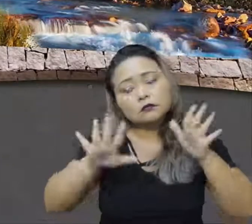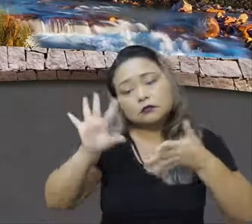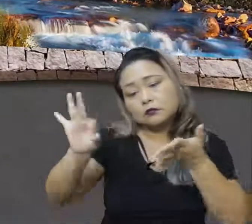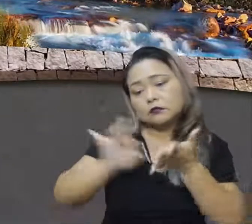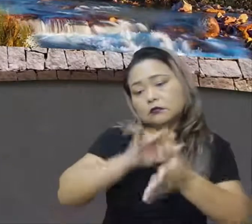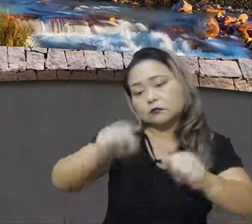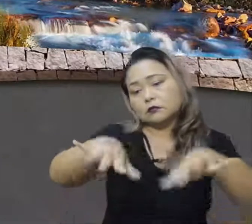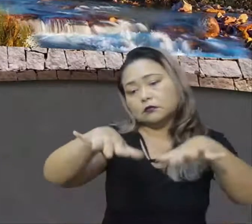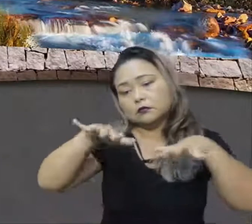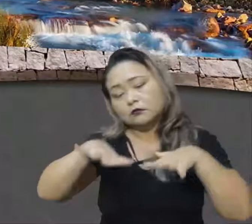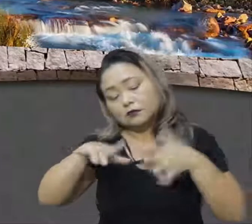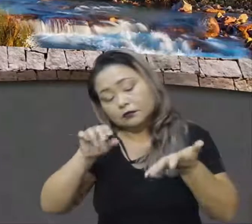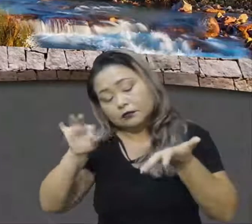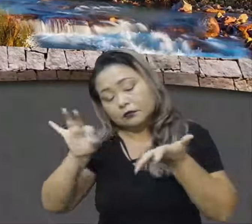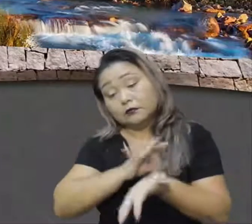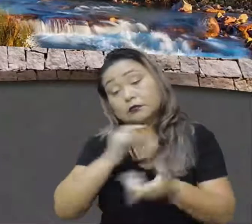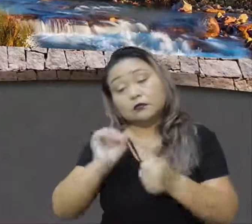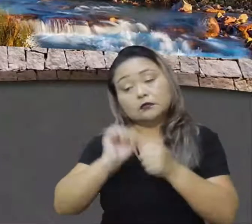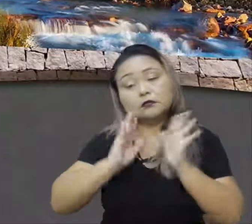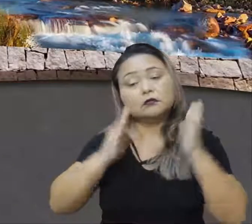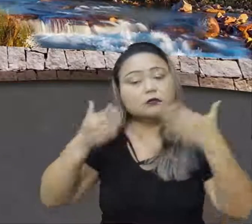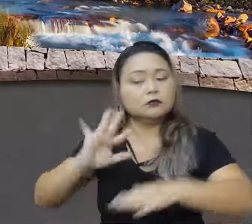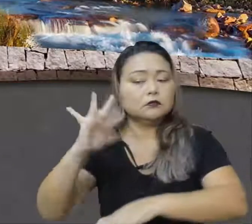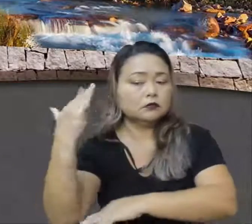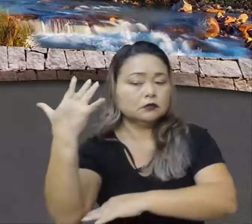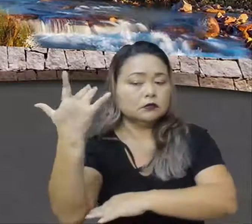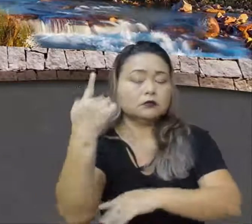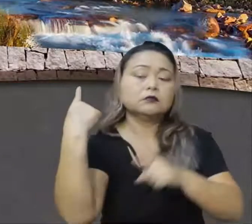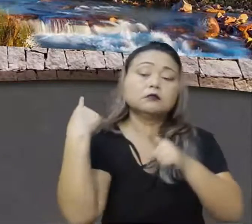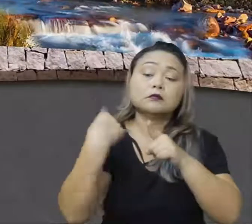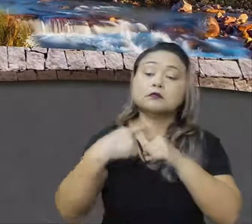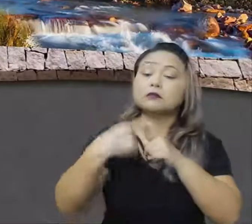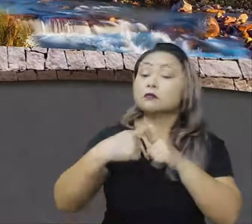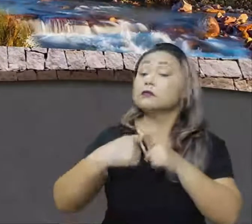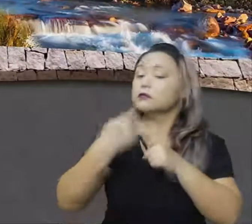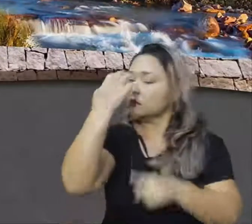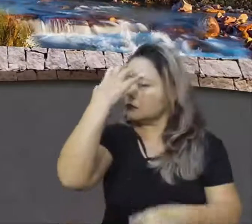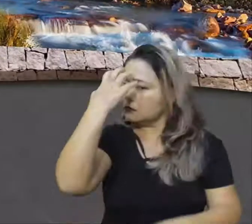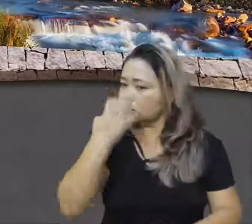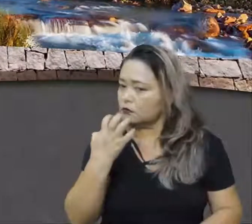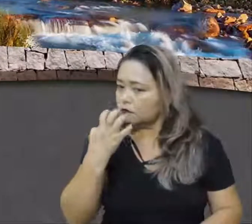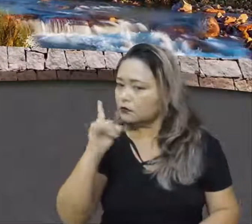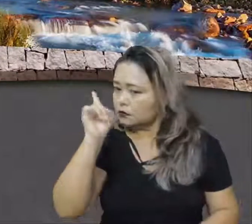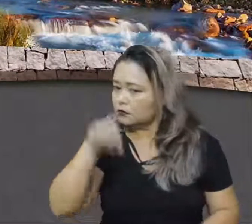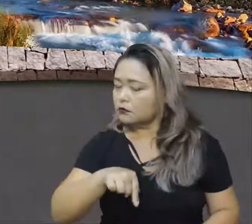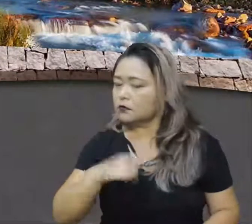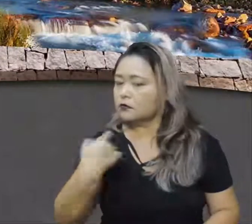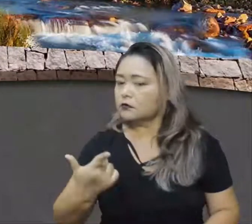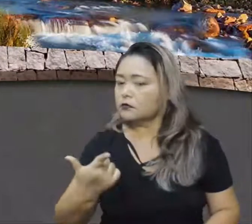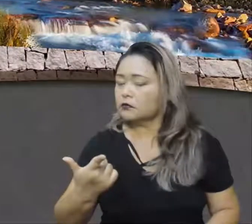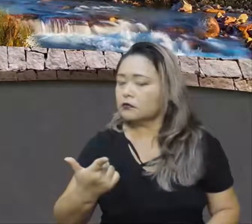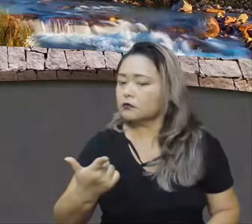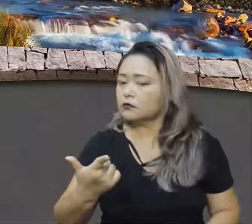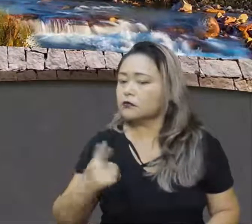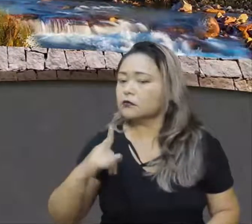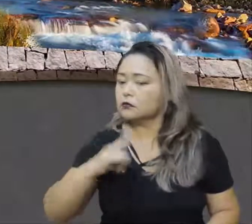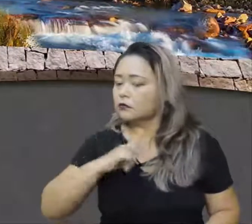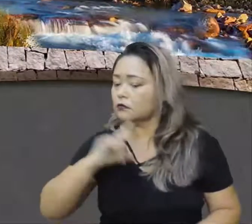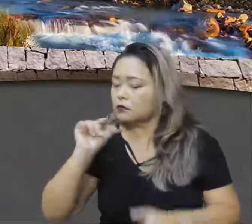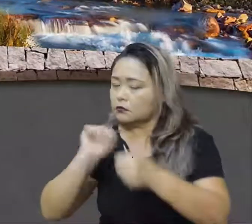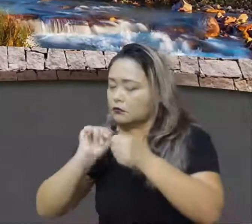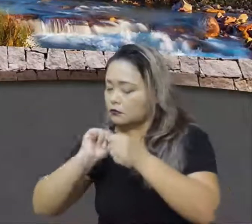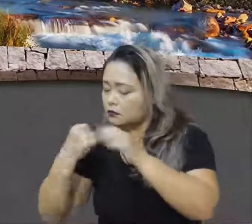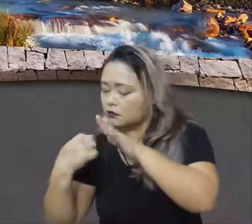conferência que trata do meio ambiente, porque, realmente, se eles têm uma forma de